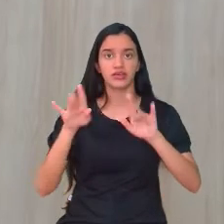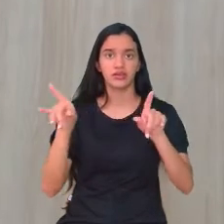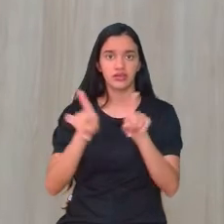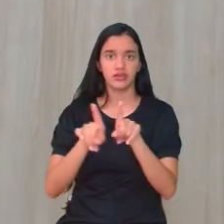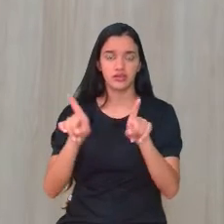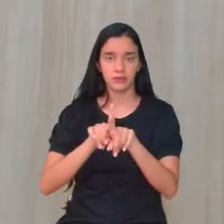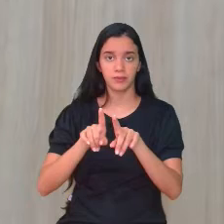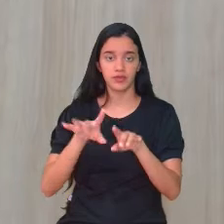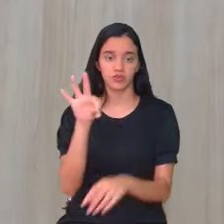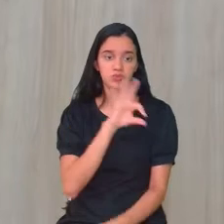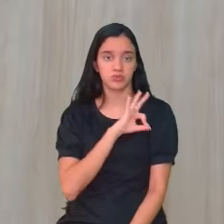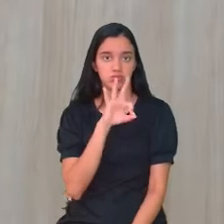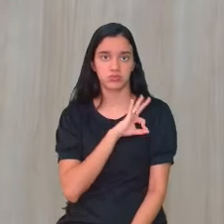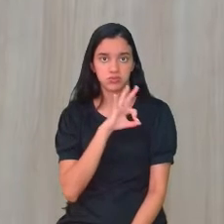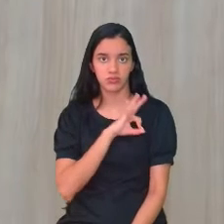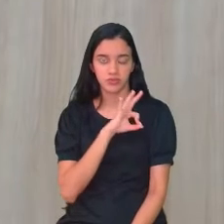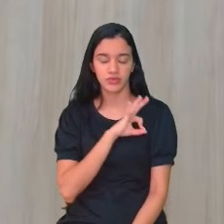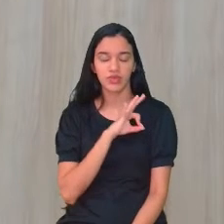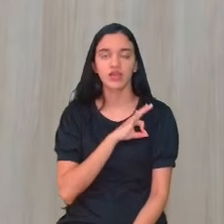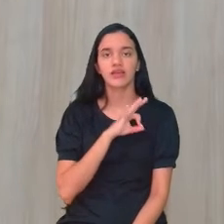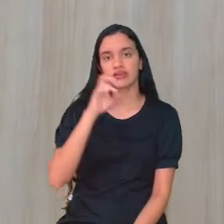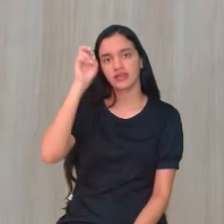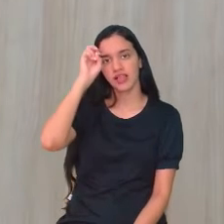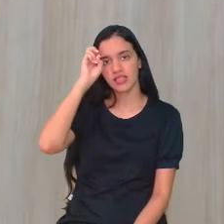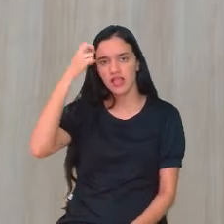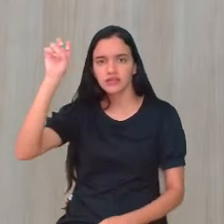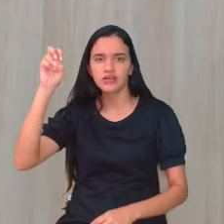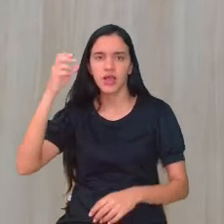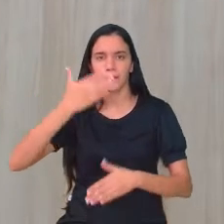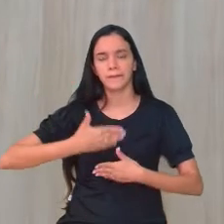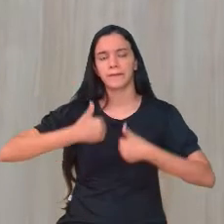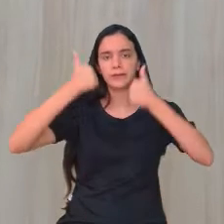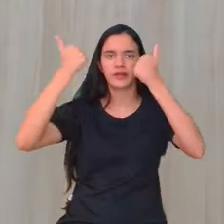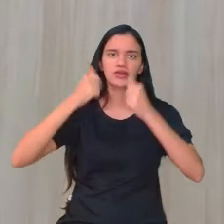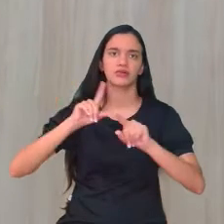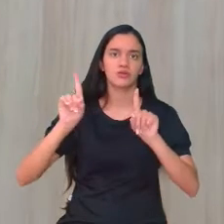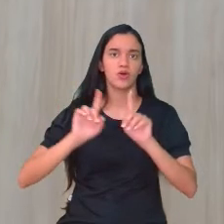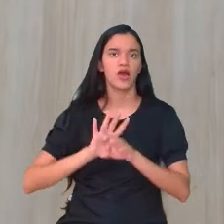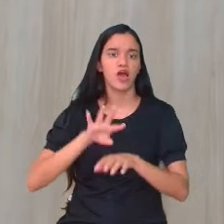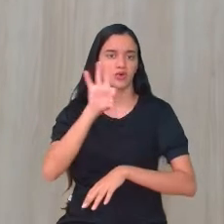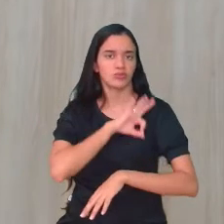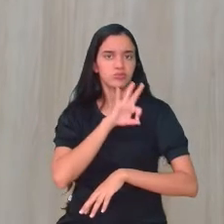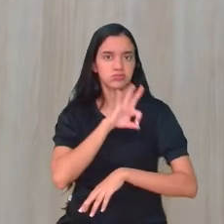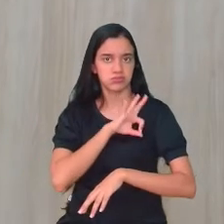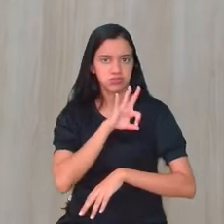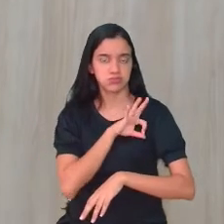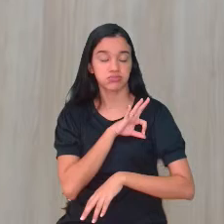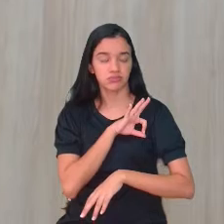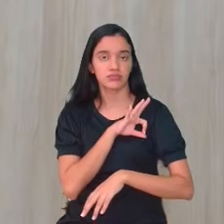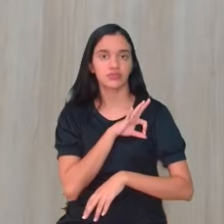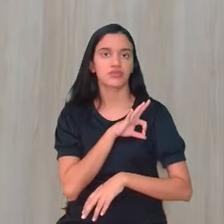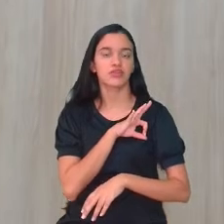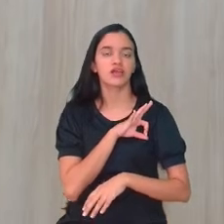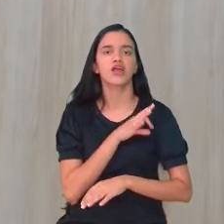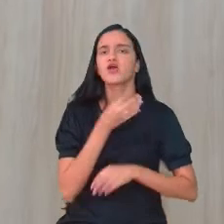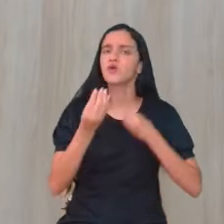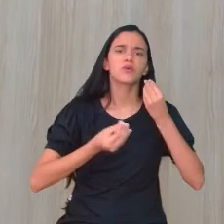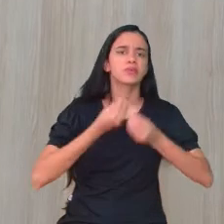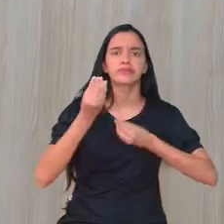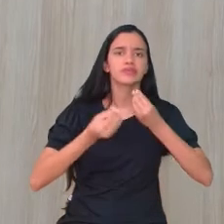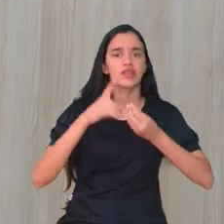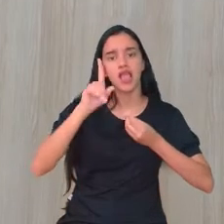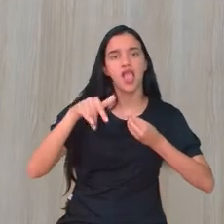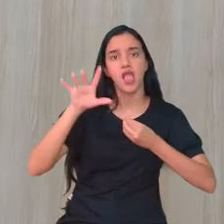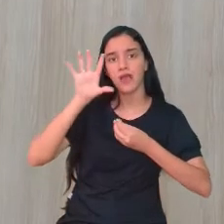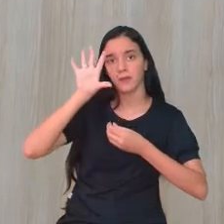de polícia, na inteligência, né, melhorando o aparato policial, como isso daí é